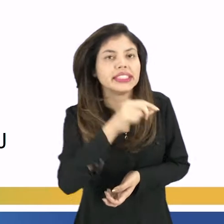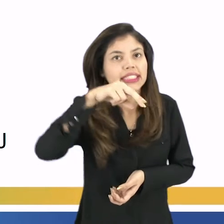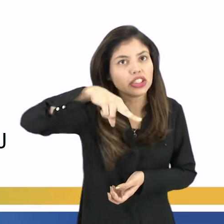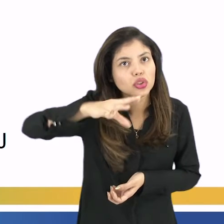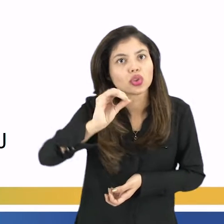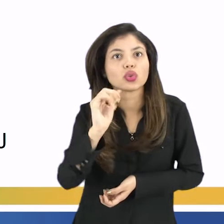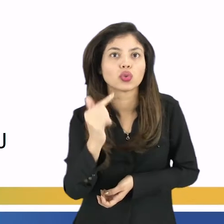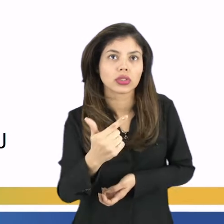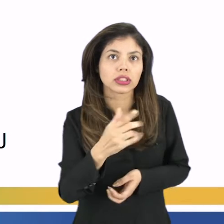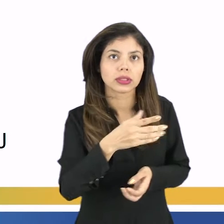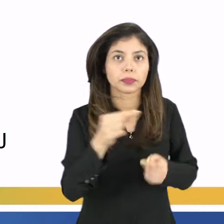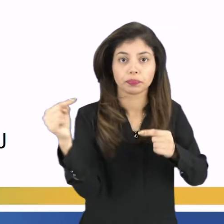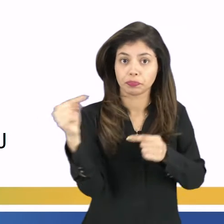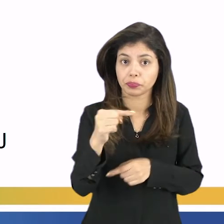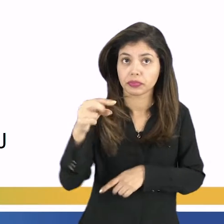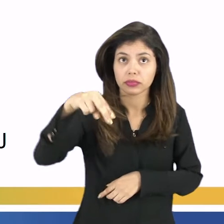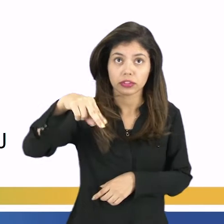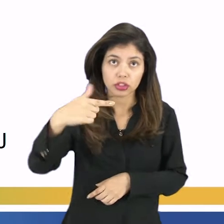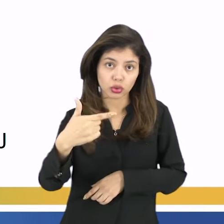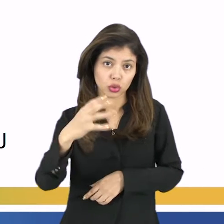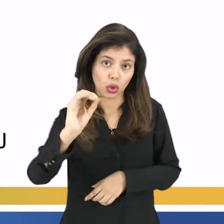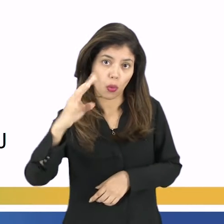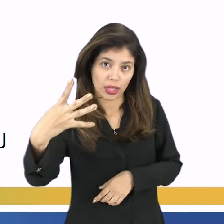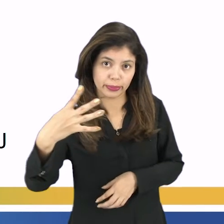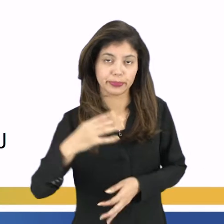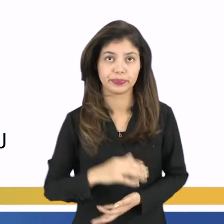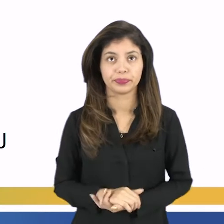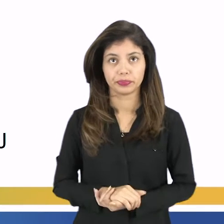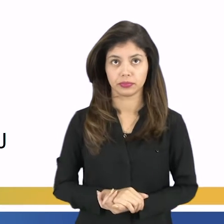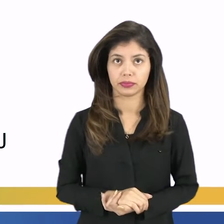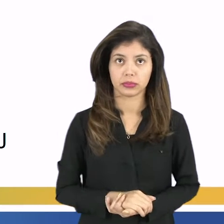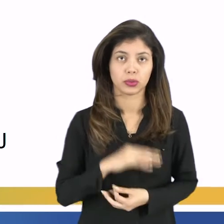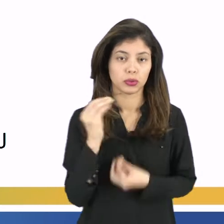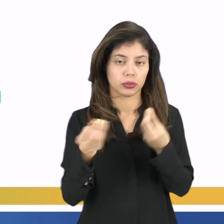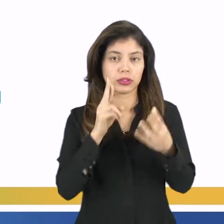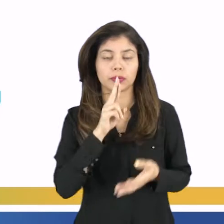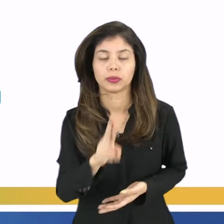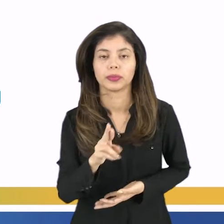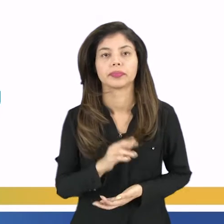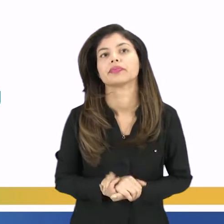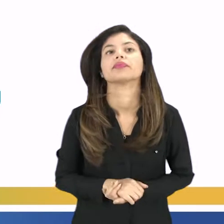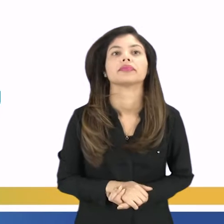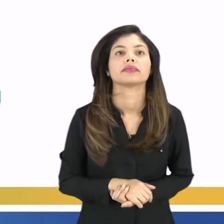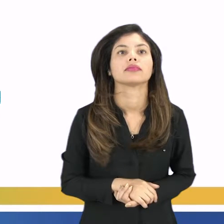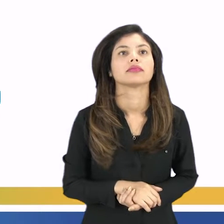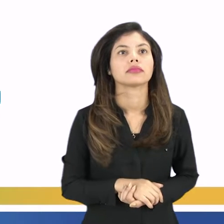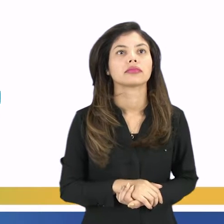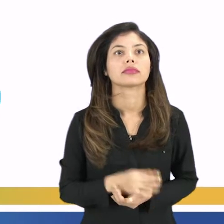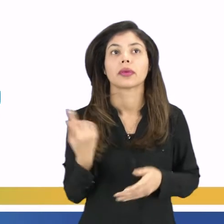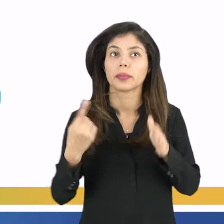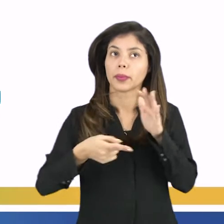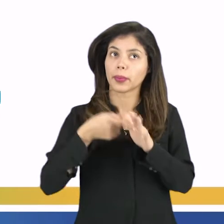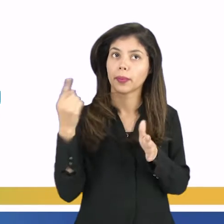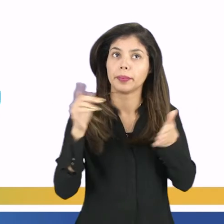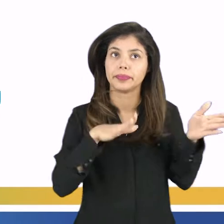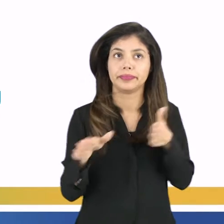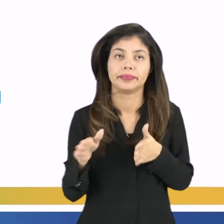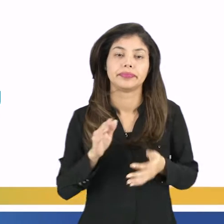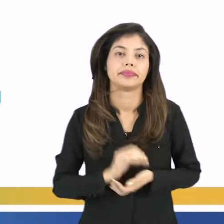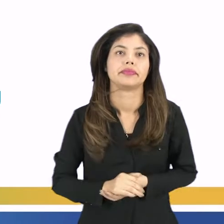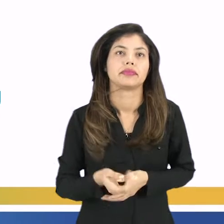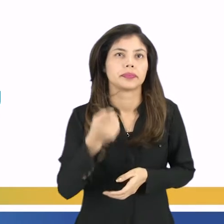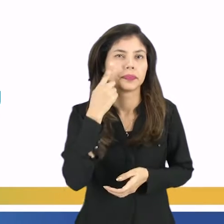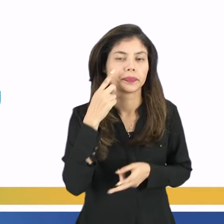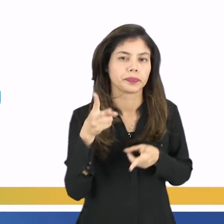de NO2 formando 1 mol de N2O4. Como resolver? Vamos lá. O primeiro passo é